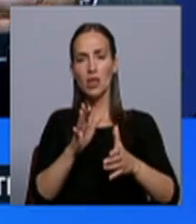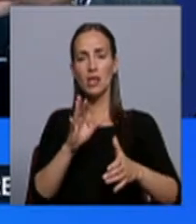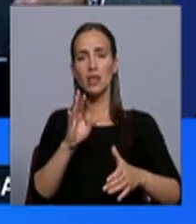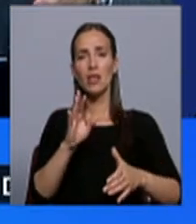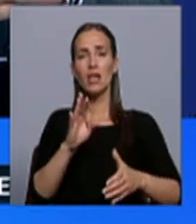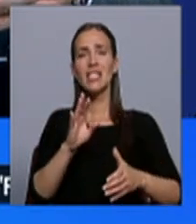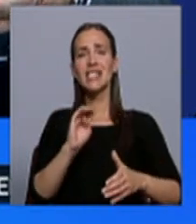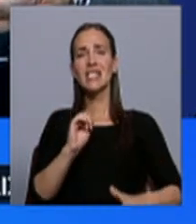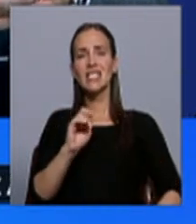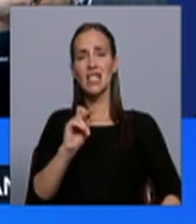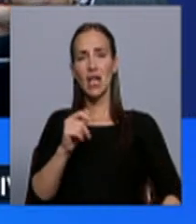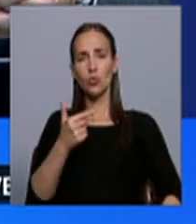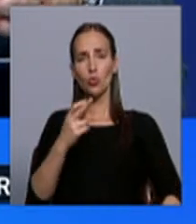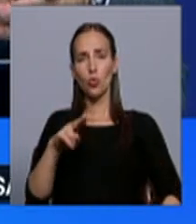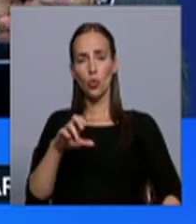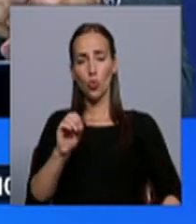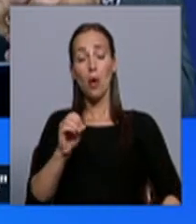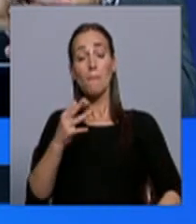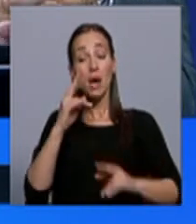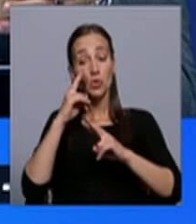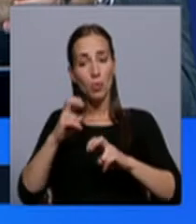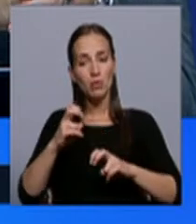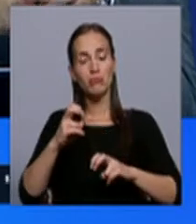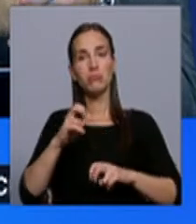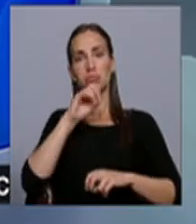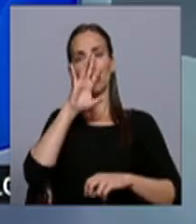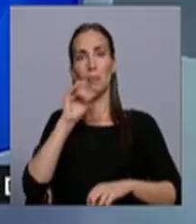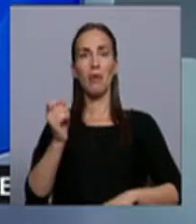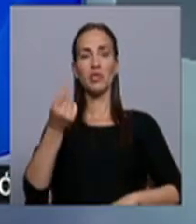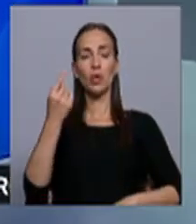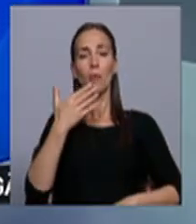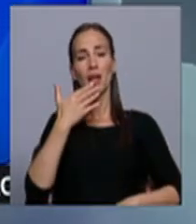2031, quando passará mais ou menos ali por volta, pela zona de Saturno.